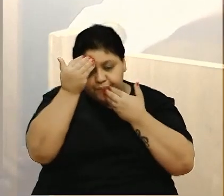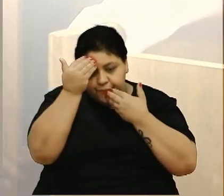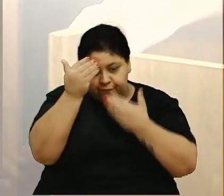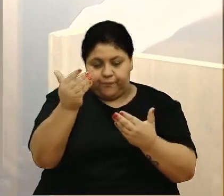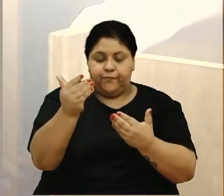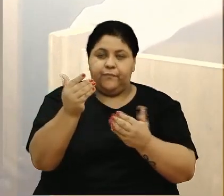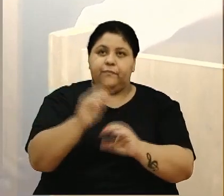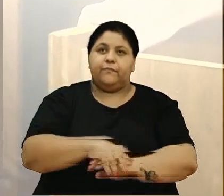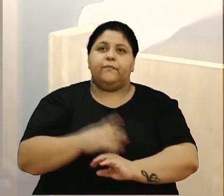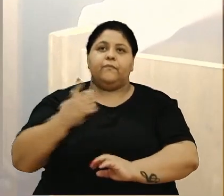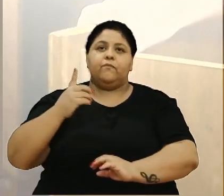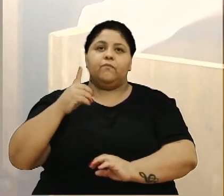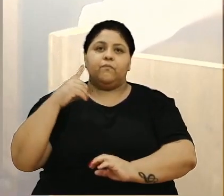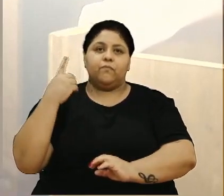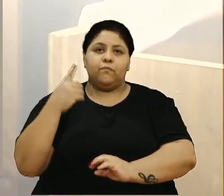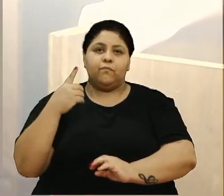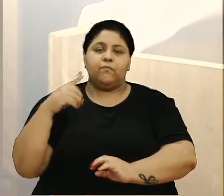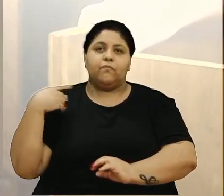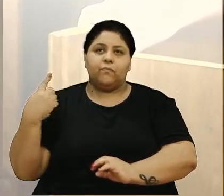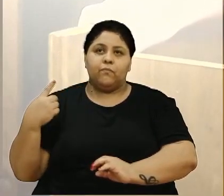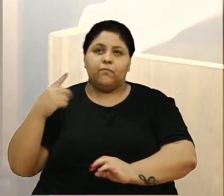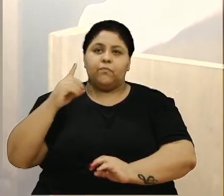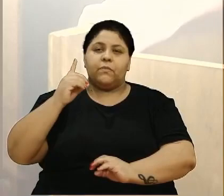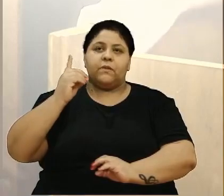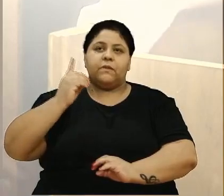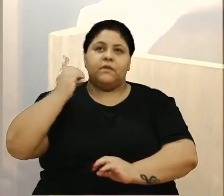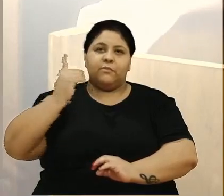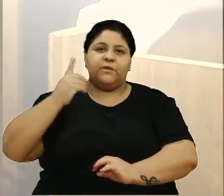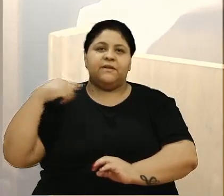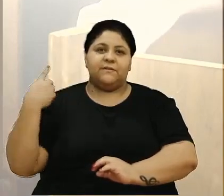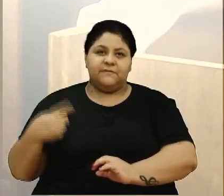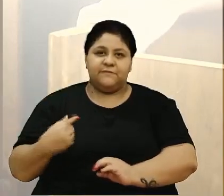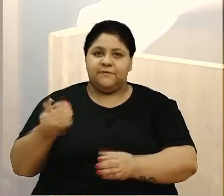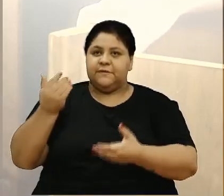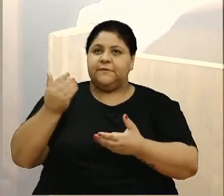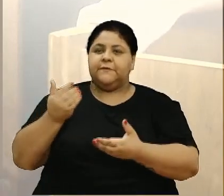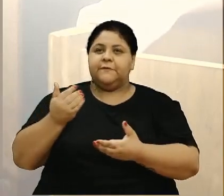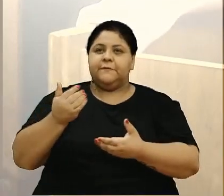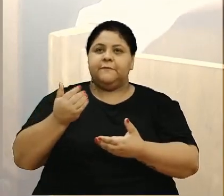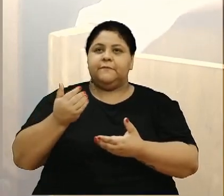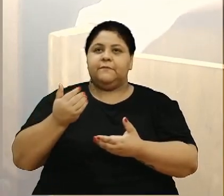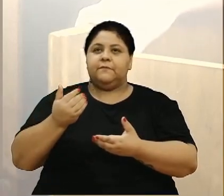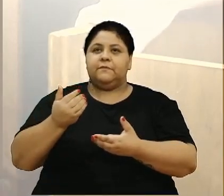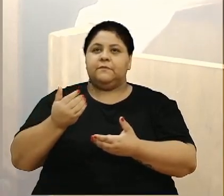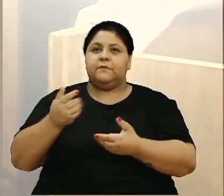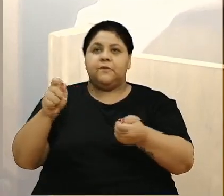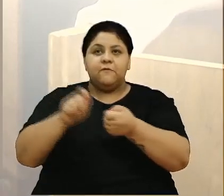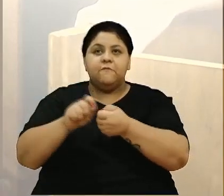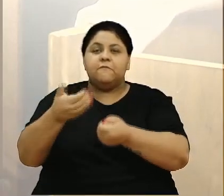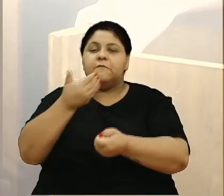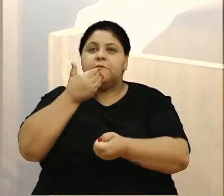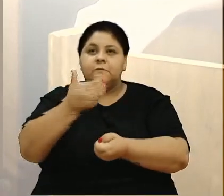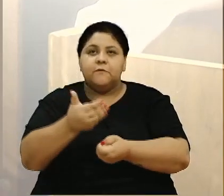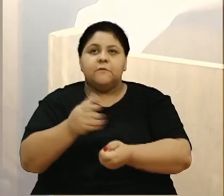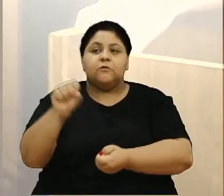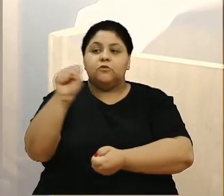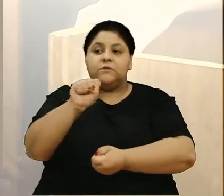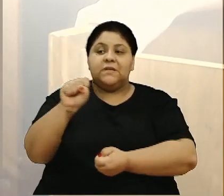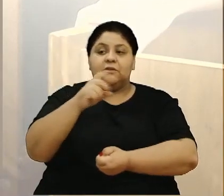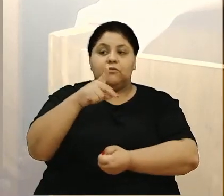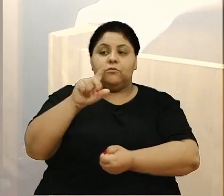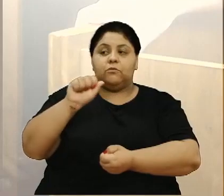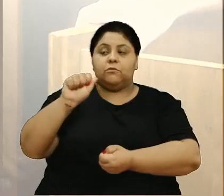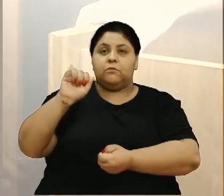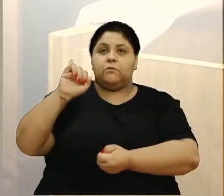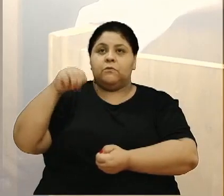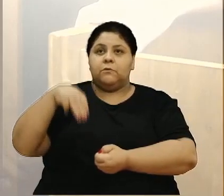nossa deputada Denise Pessoa, que atendeu o nosso pedido, né, para a troca desse telhado. O senador Paim também deu uma emenda de